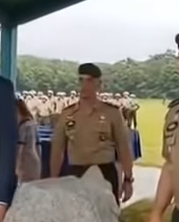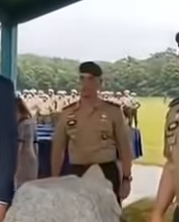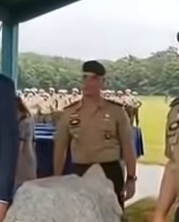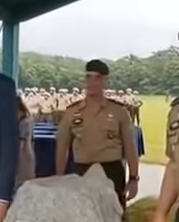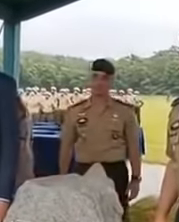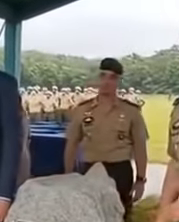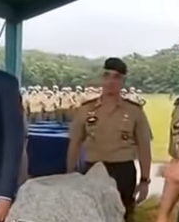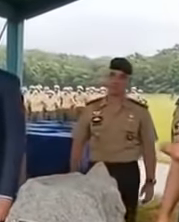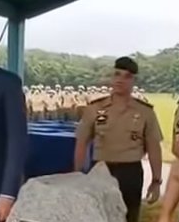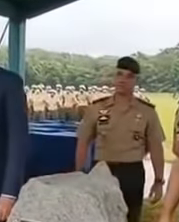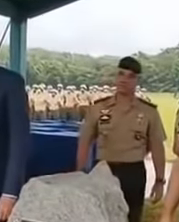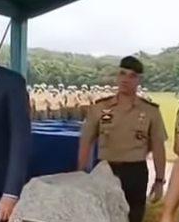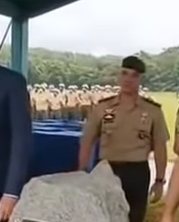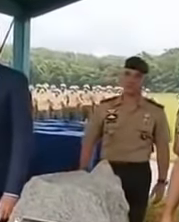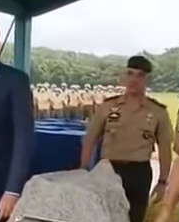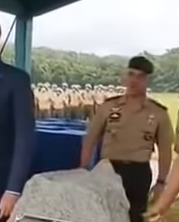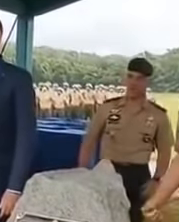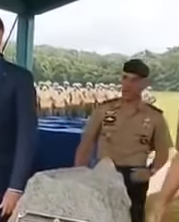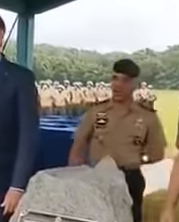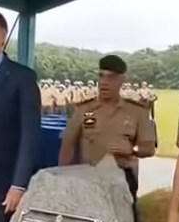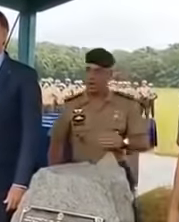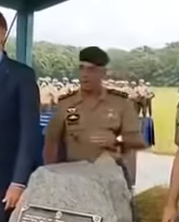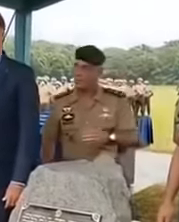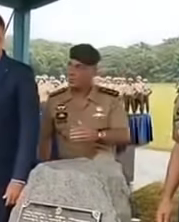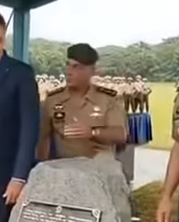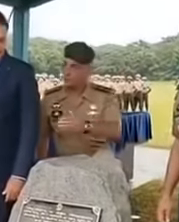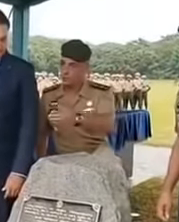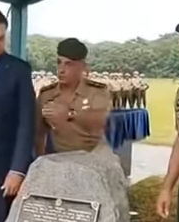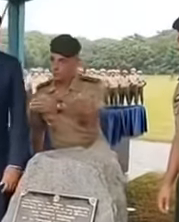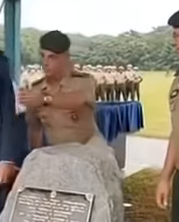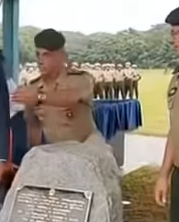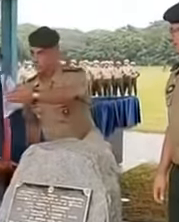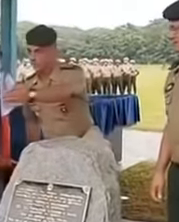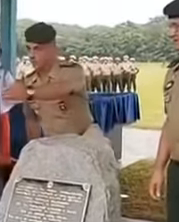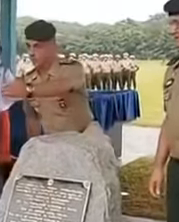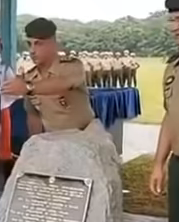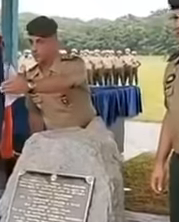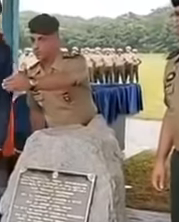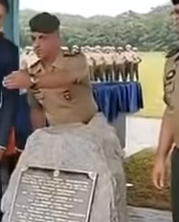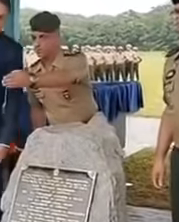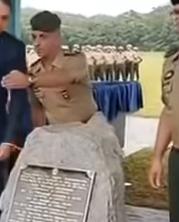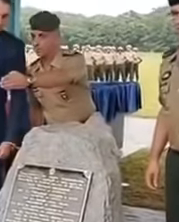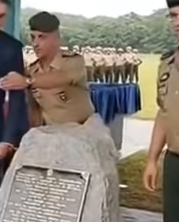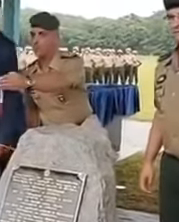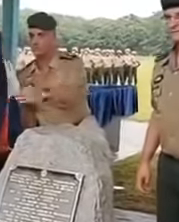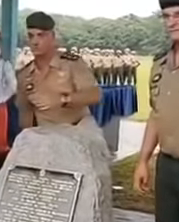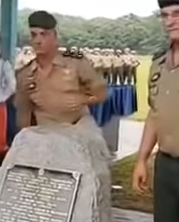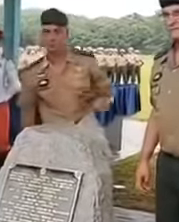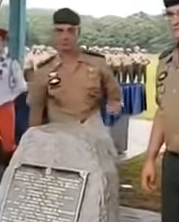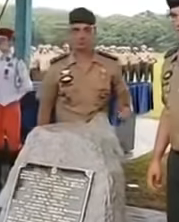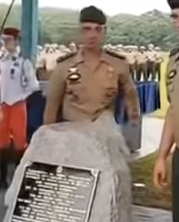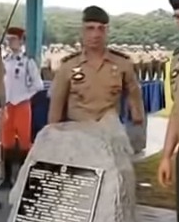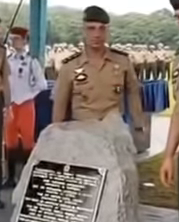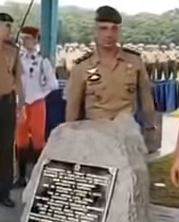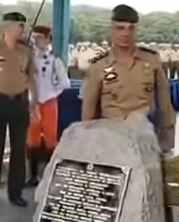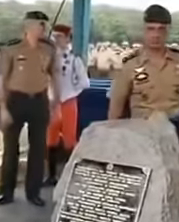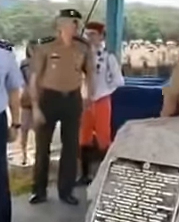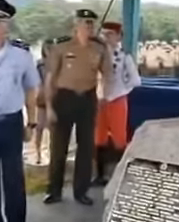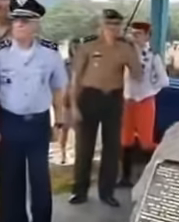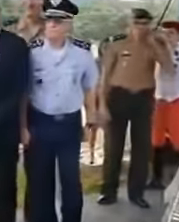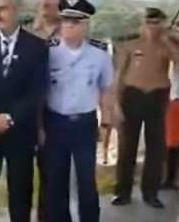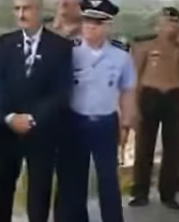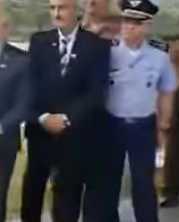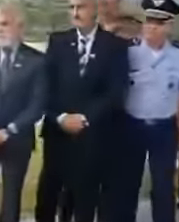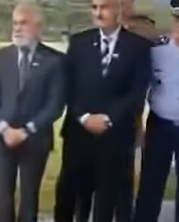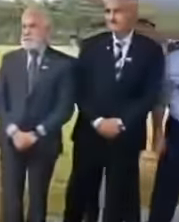Evocando a proteção divina, será realizada a bênção dos trabalhos iniciais de construção das futuras instalações do Colégio